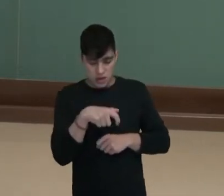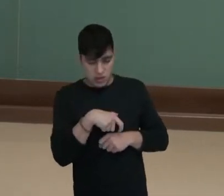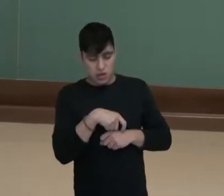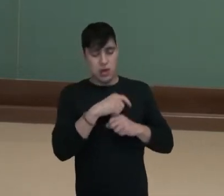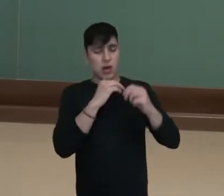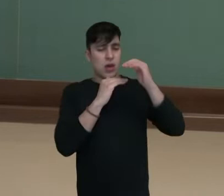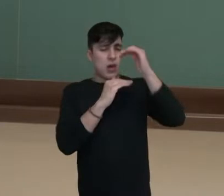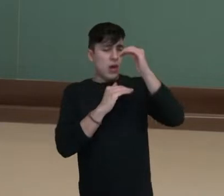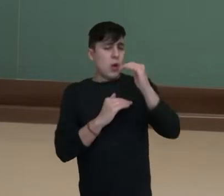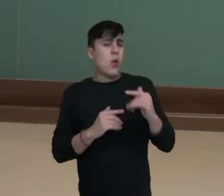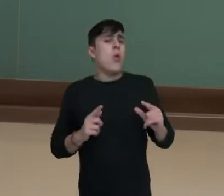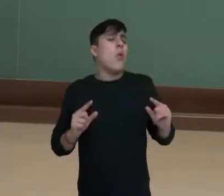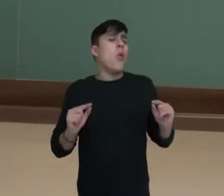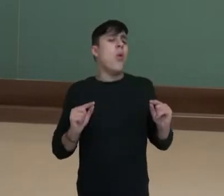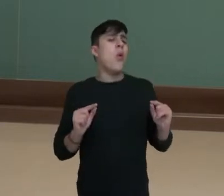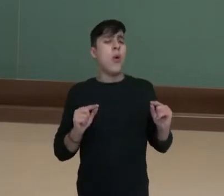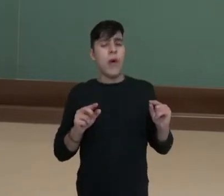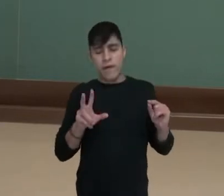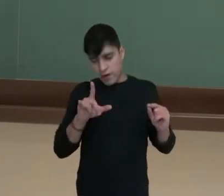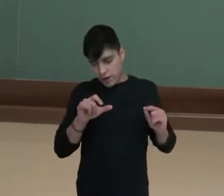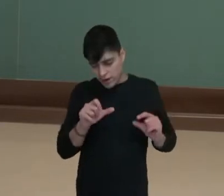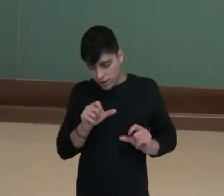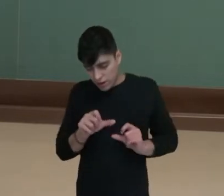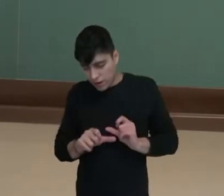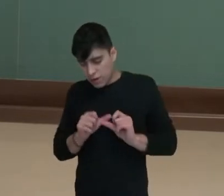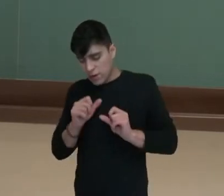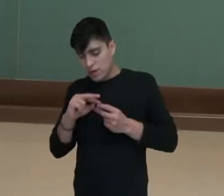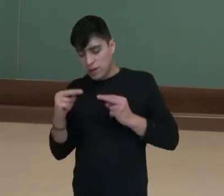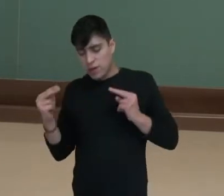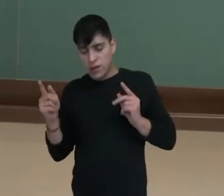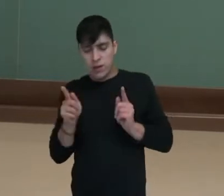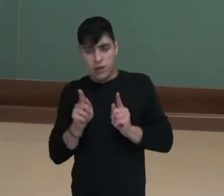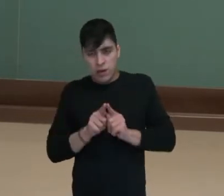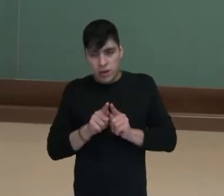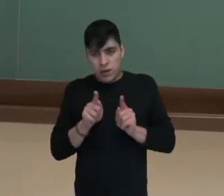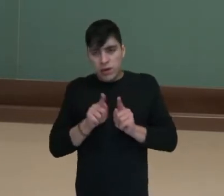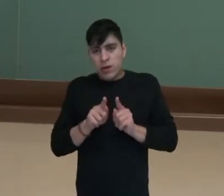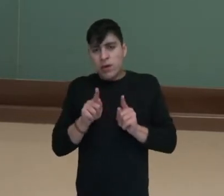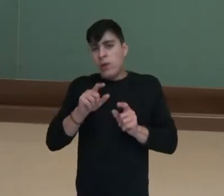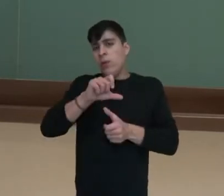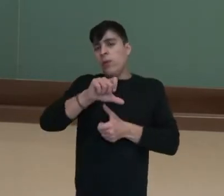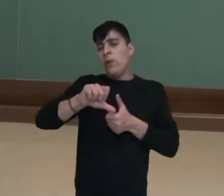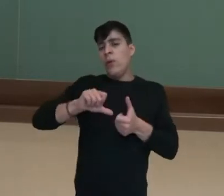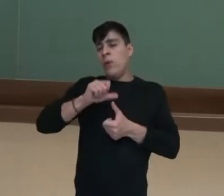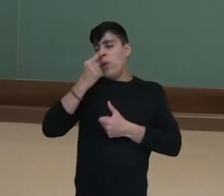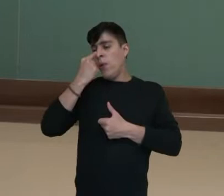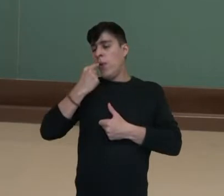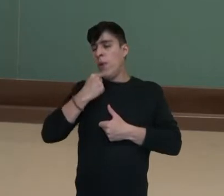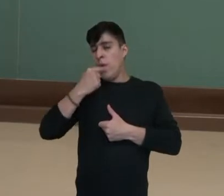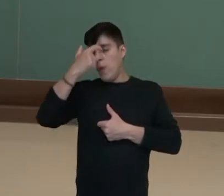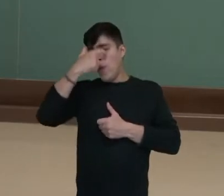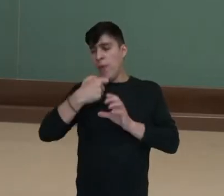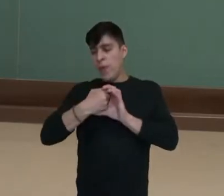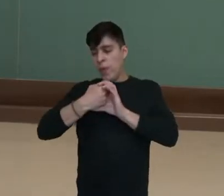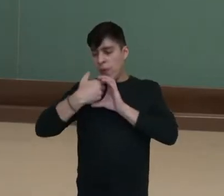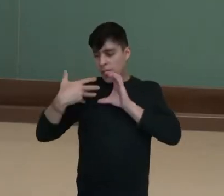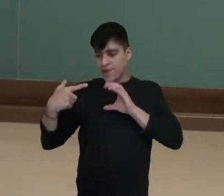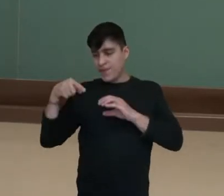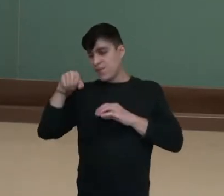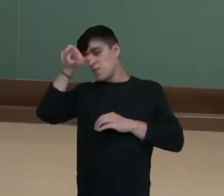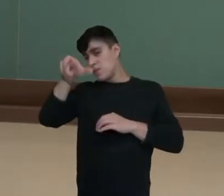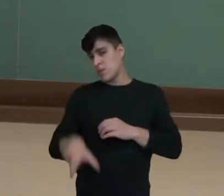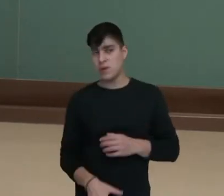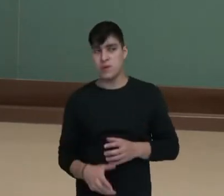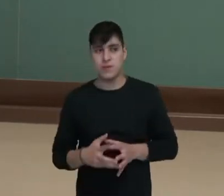ordem desses cromossomos, vai ter alterações genéticas, alterações fenótipicas, né, lá naquele